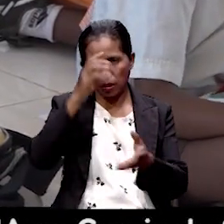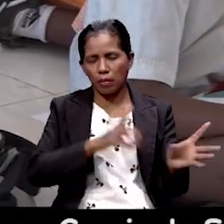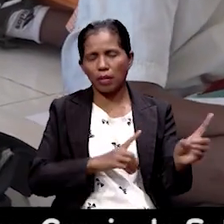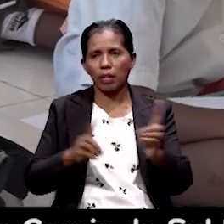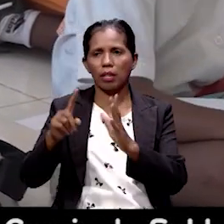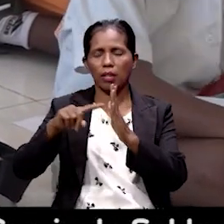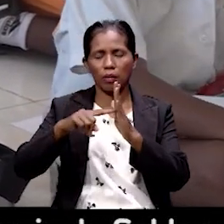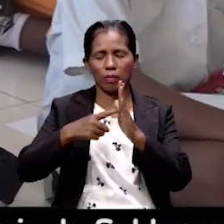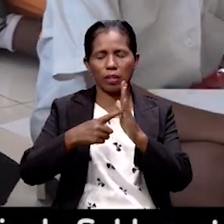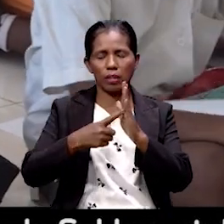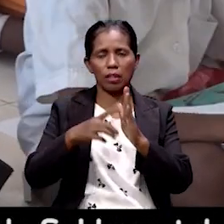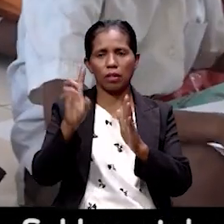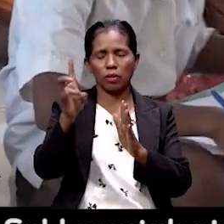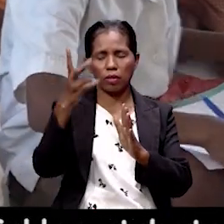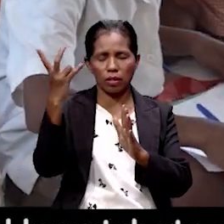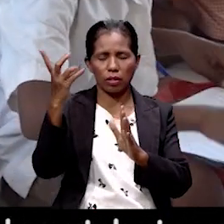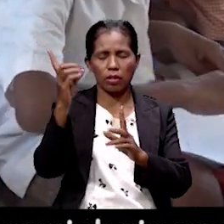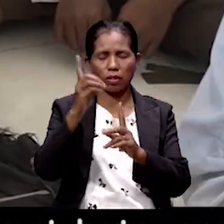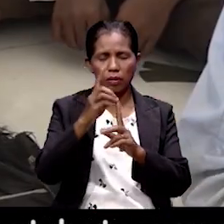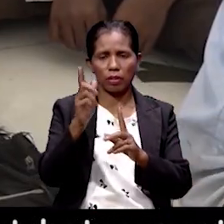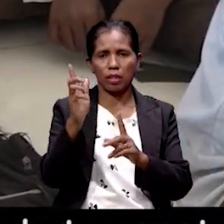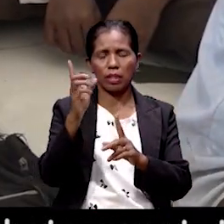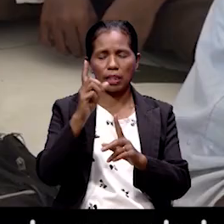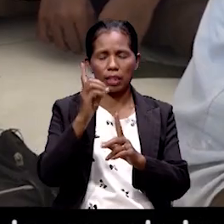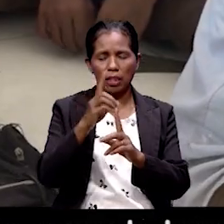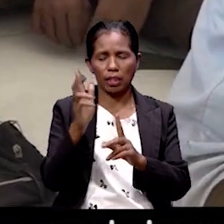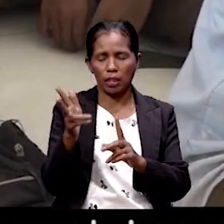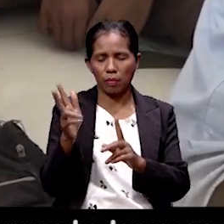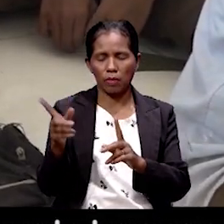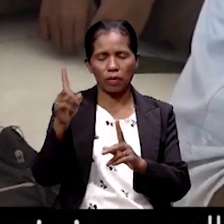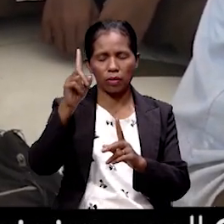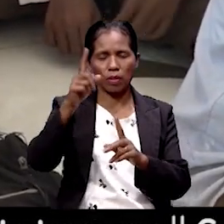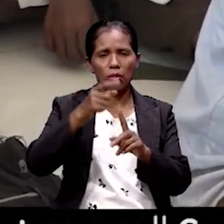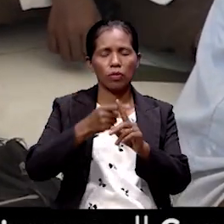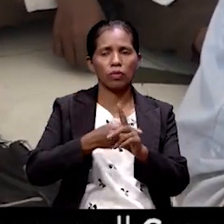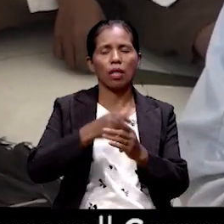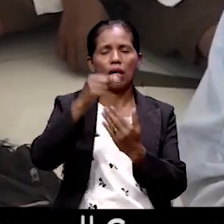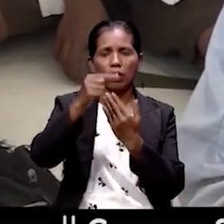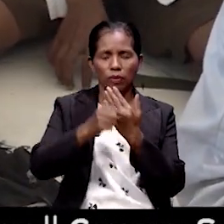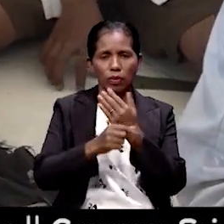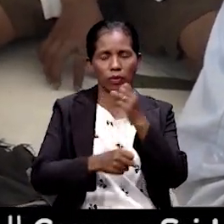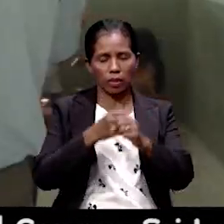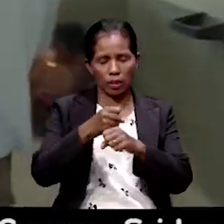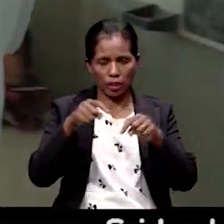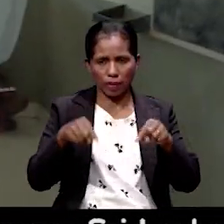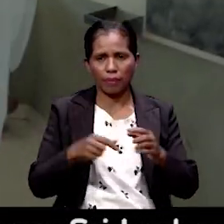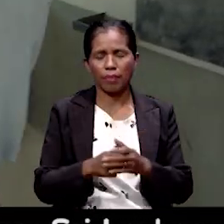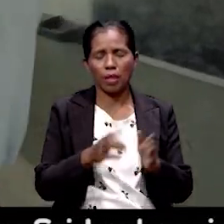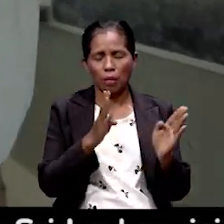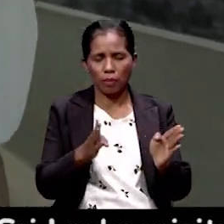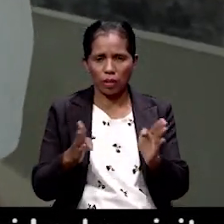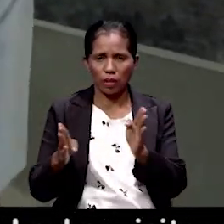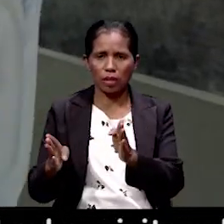processo de aprendizagem